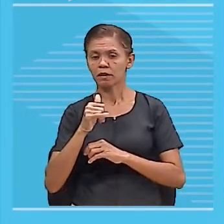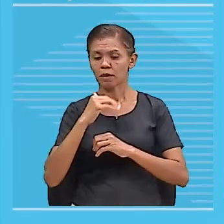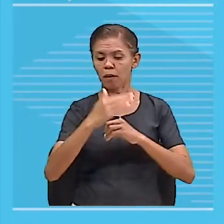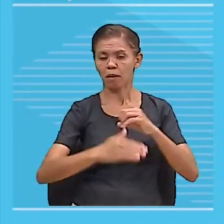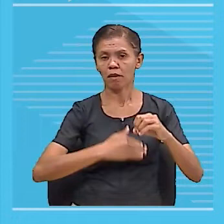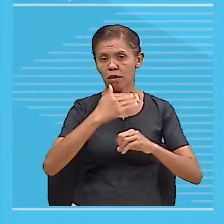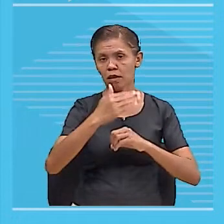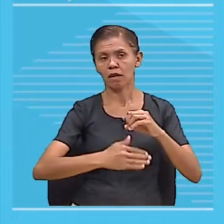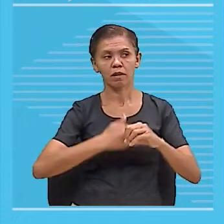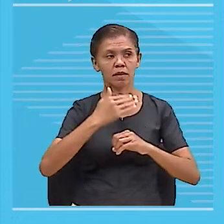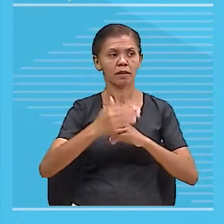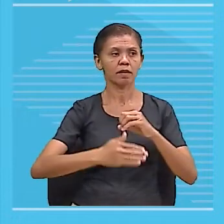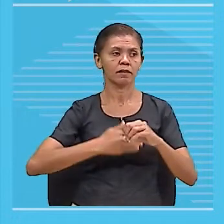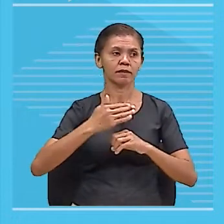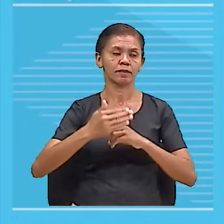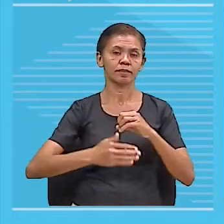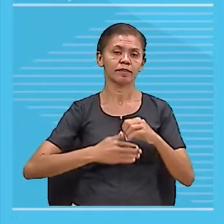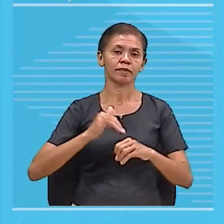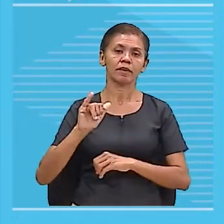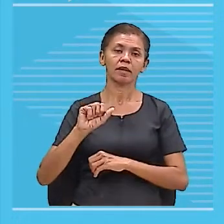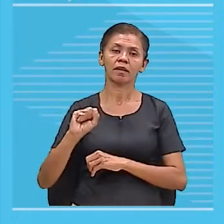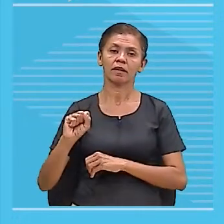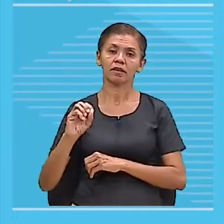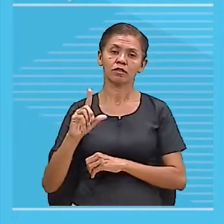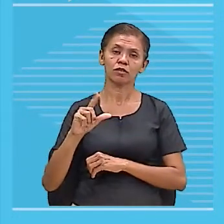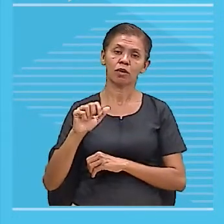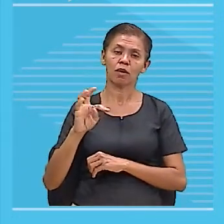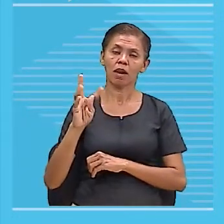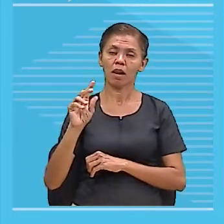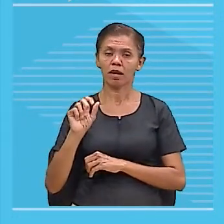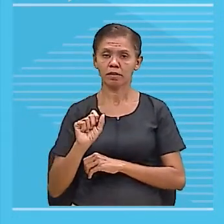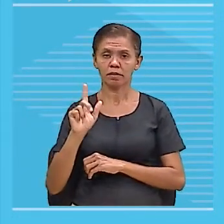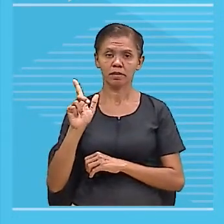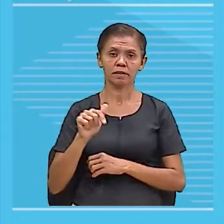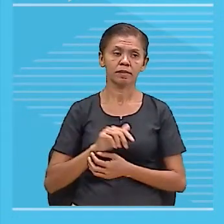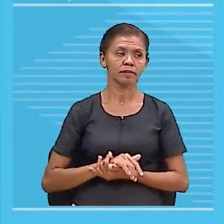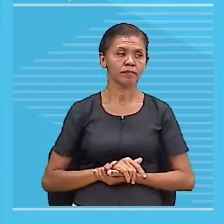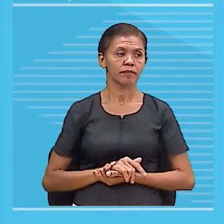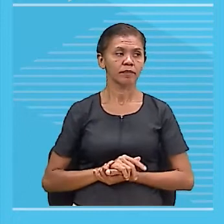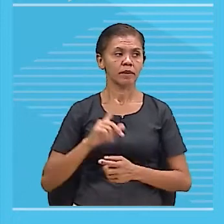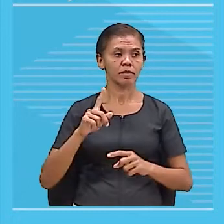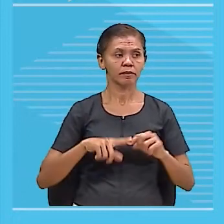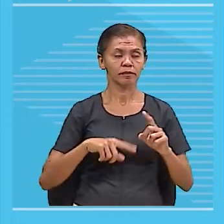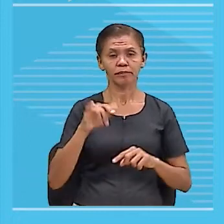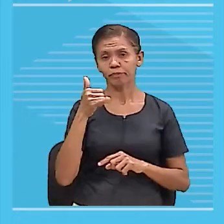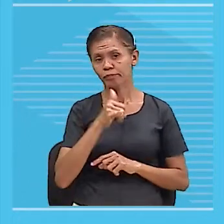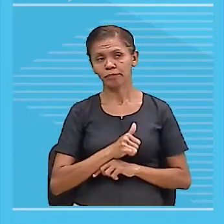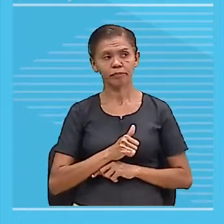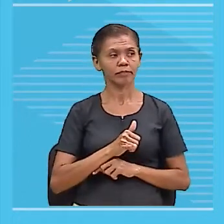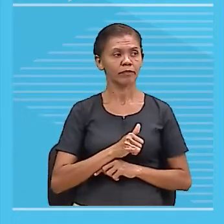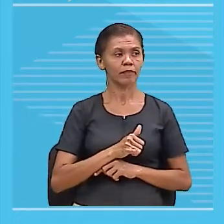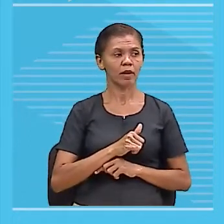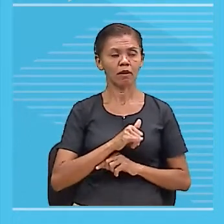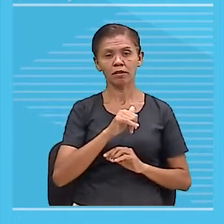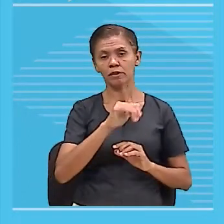isolantes, com materiais dielétricos, ok? E esses materiais podem ser estes que